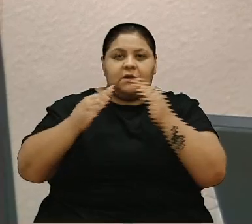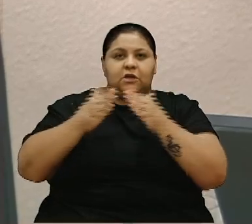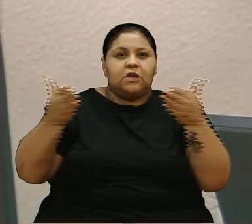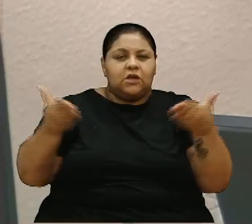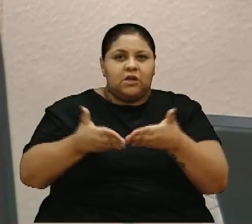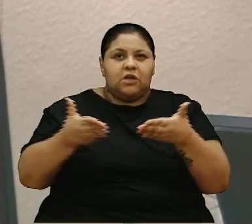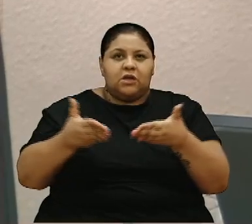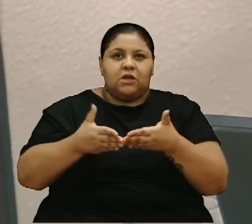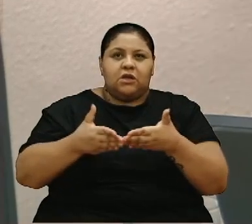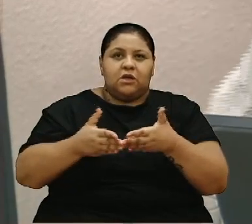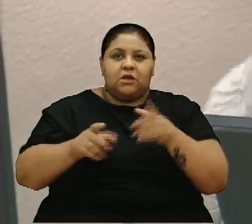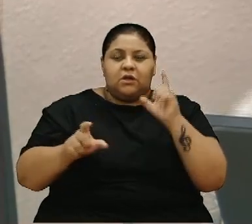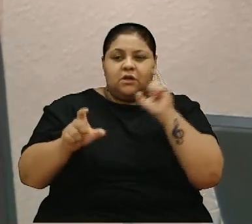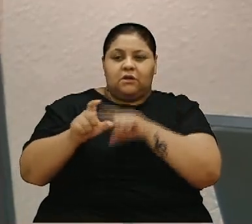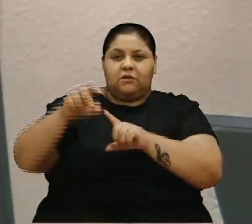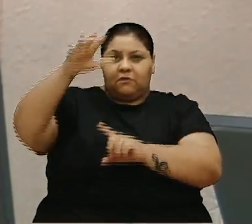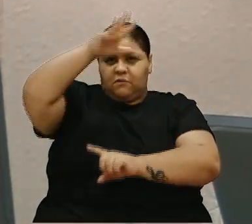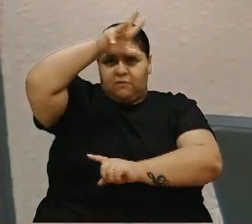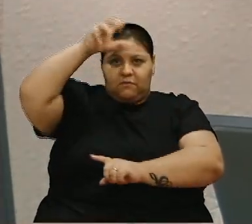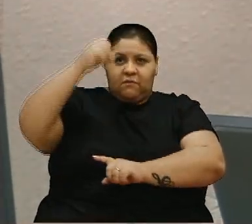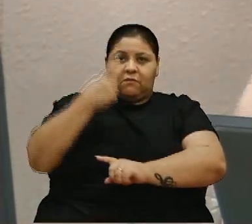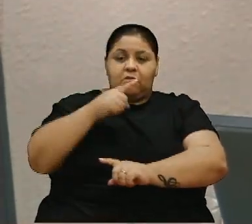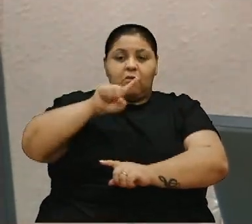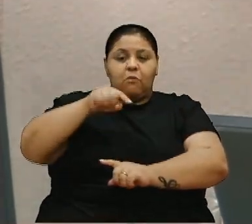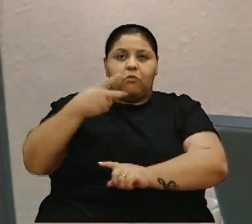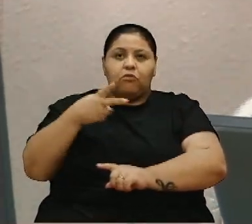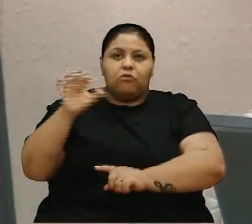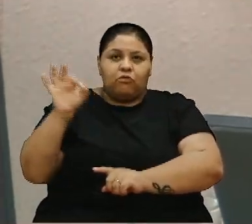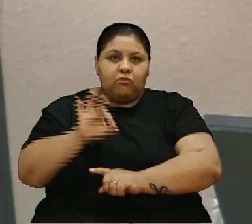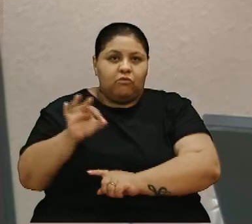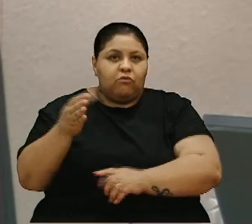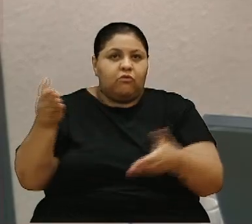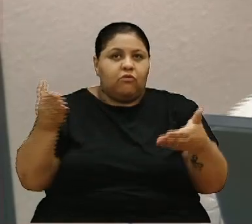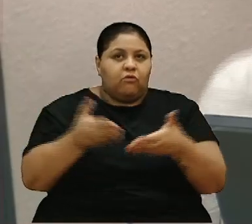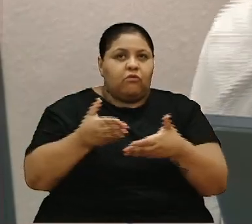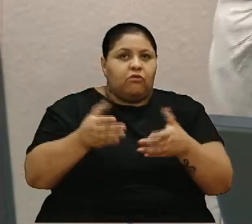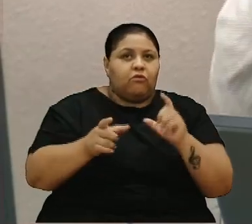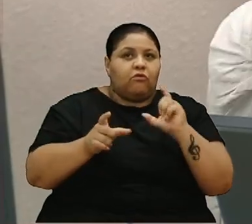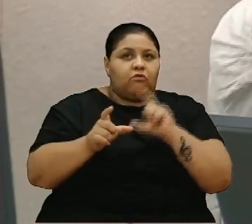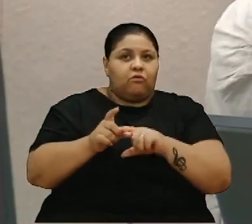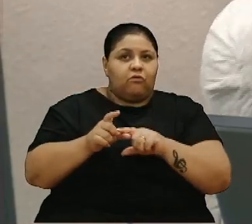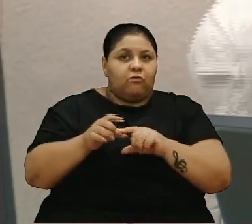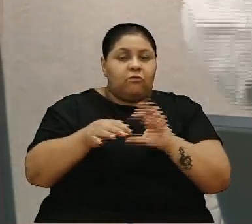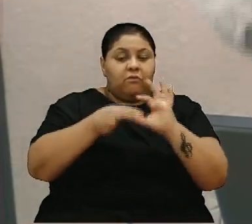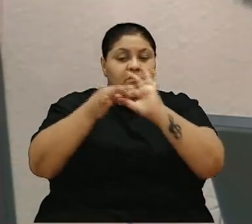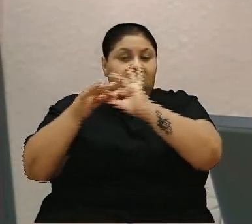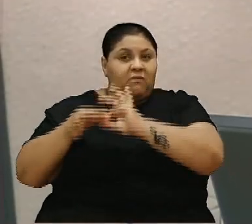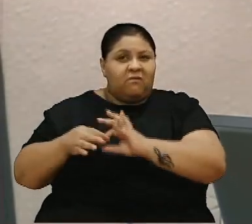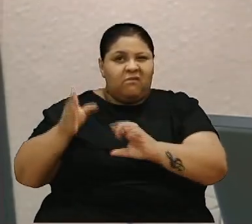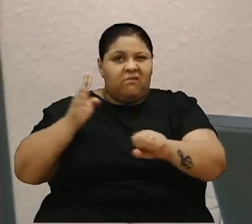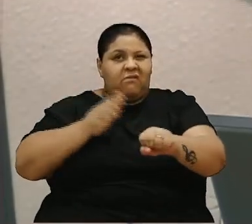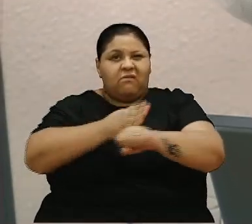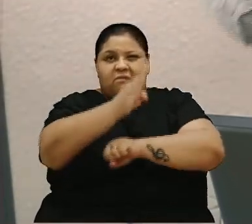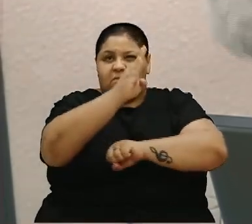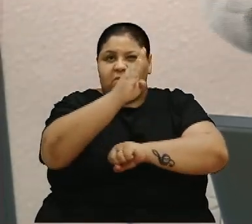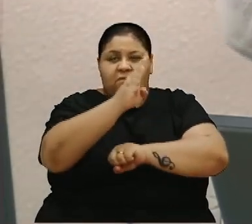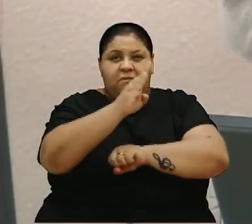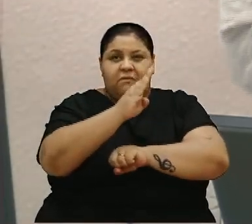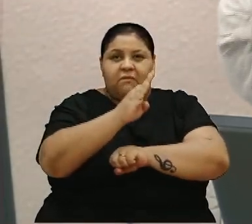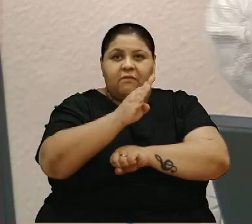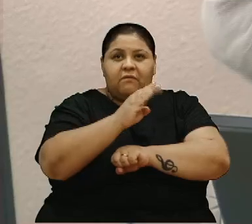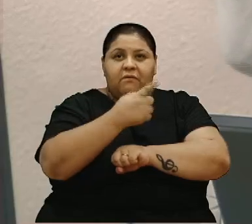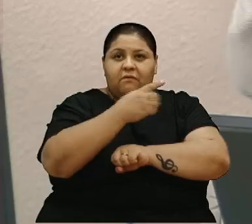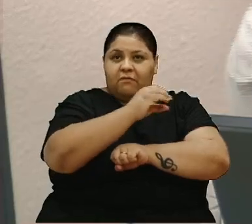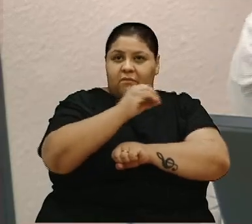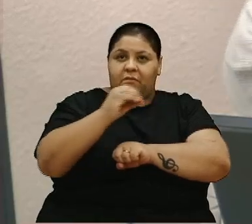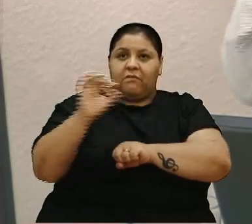nosso índice de endividamento do município é 1,2%. Agora, o índice de endividamento da União, passar de 100%